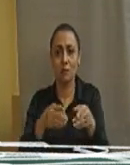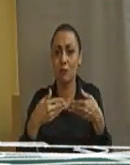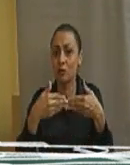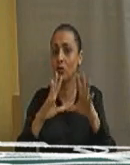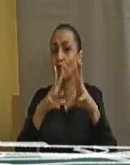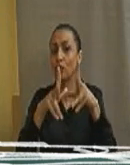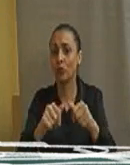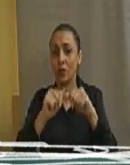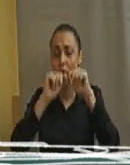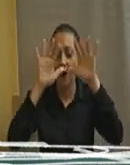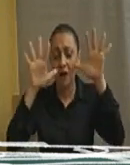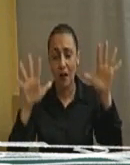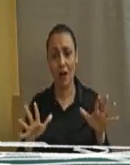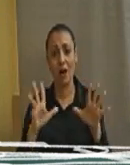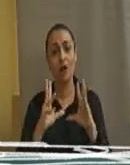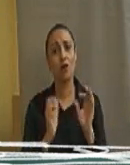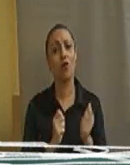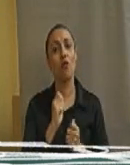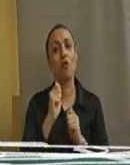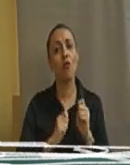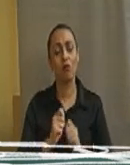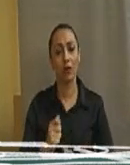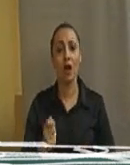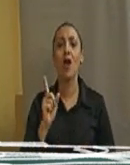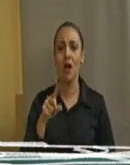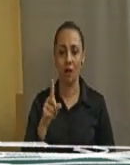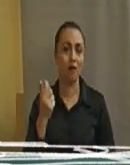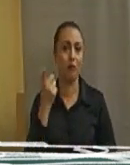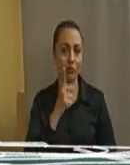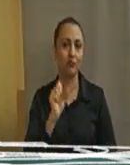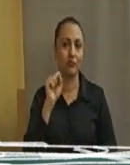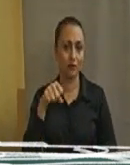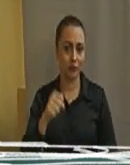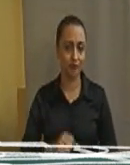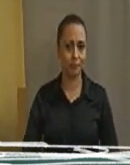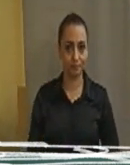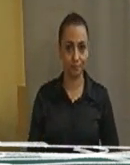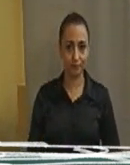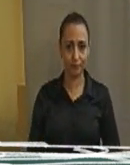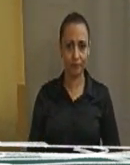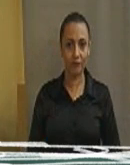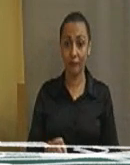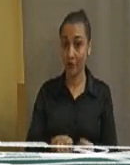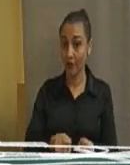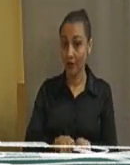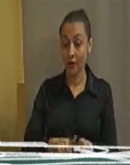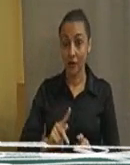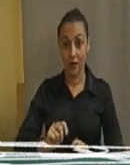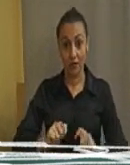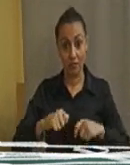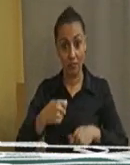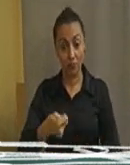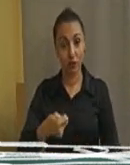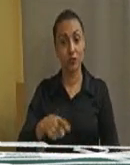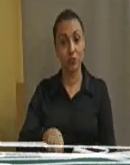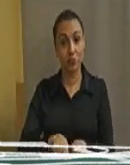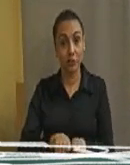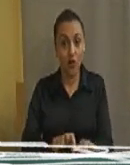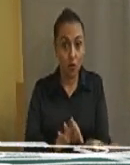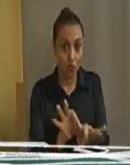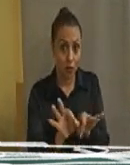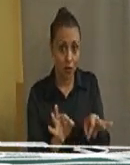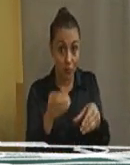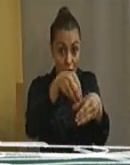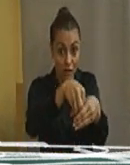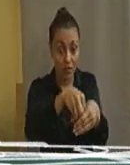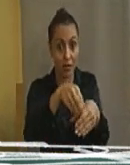gestão. Acredito, isso é uma conquista. A Progesp, que se organizou internamente, criou práticas que são próprias das